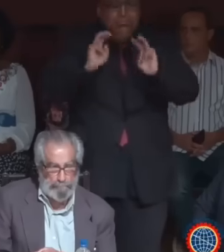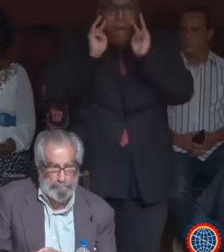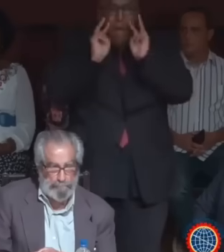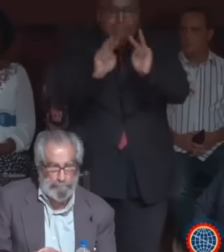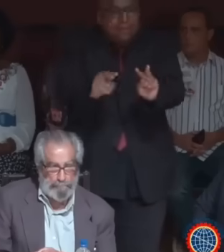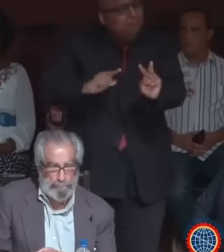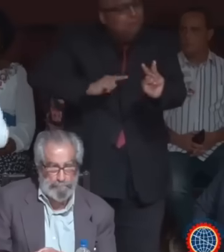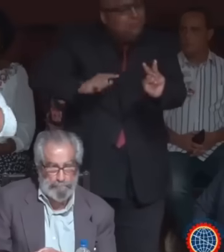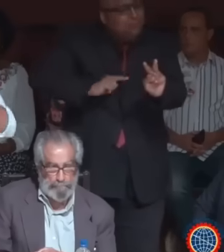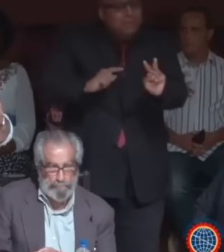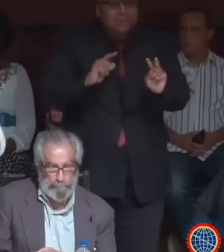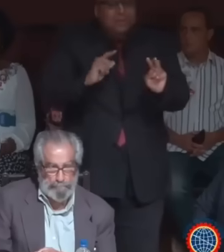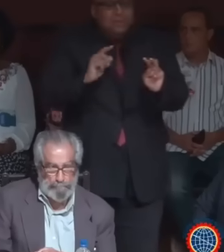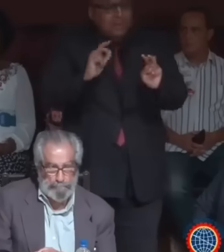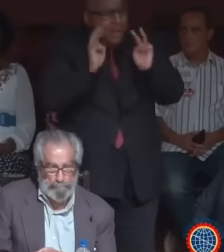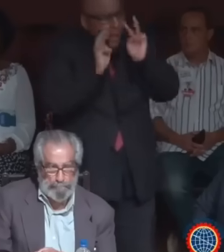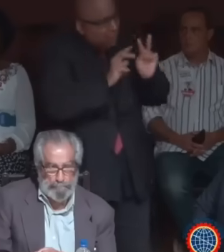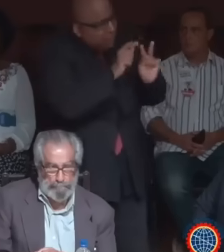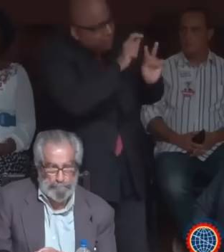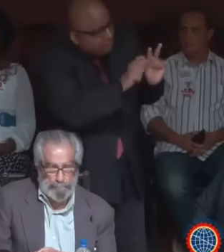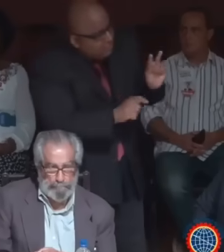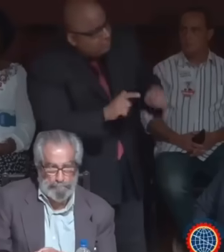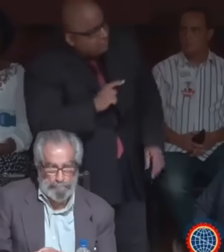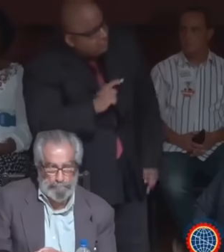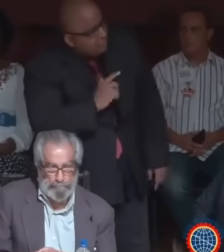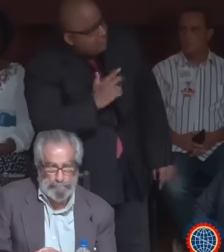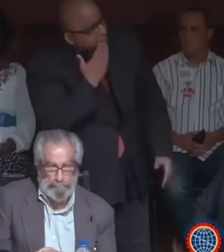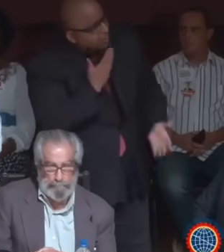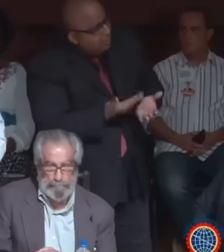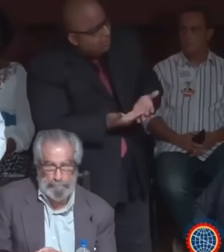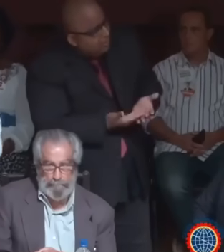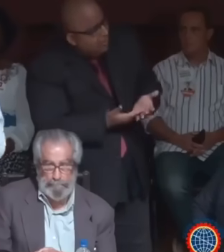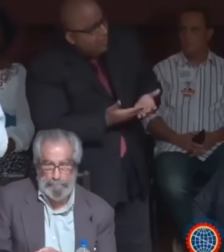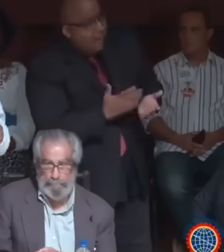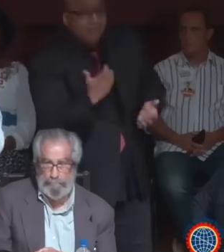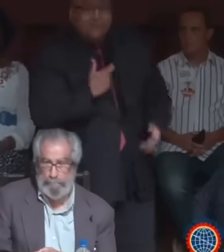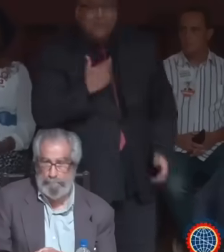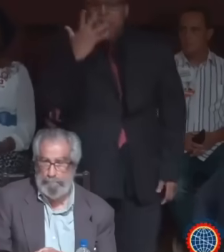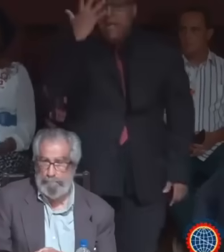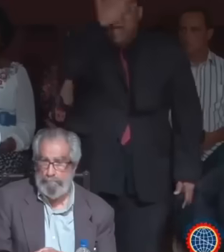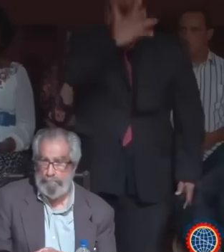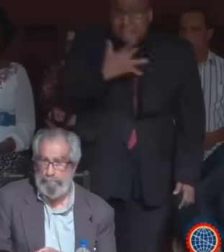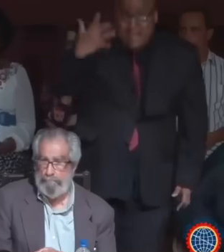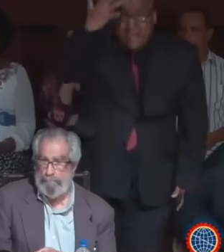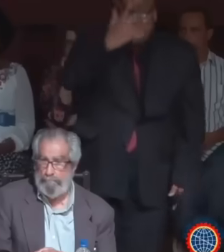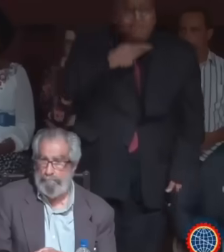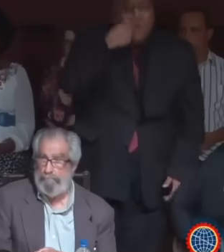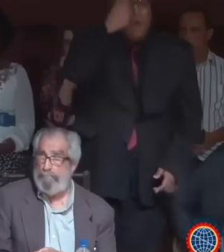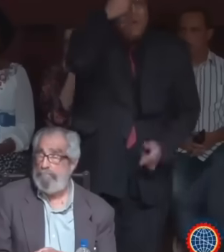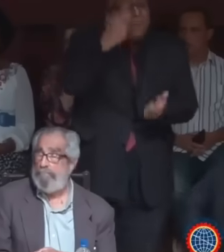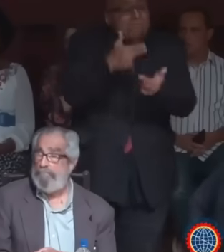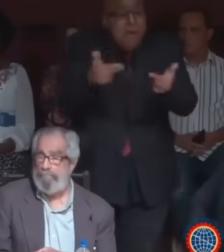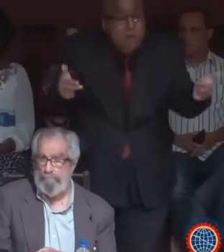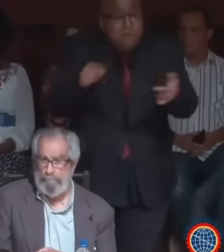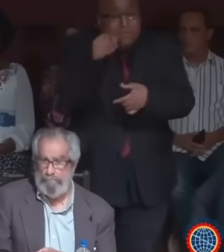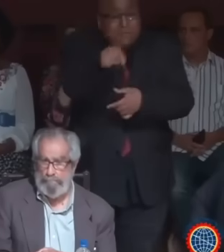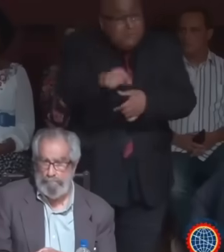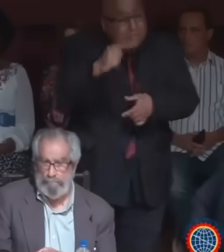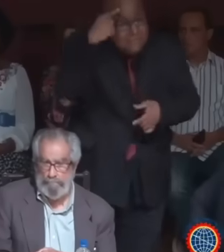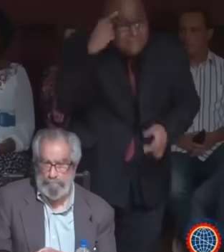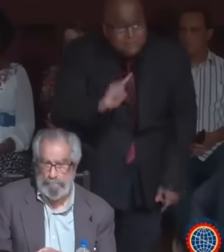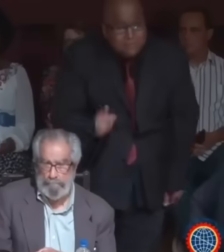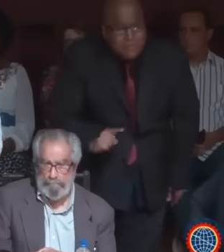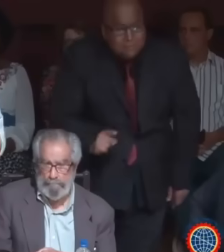atenção com alguma indisciplina, vamos dizer assim. E ele disse assim: mas Haddad, eu queria te contar uma coisa que você ainda não